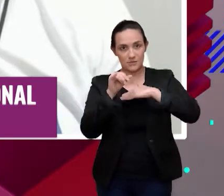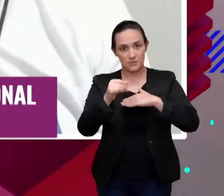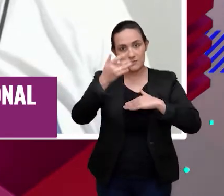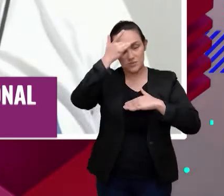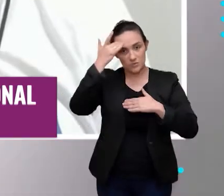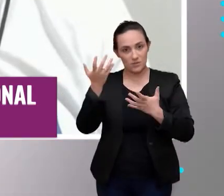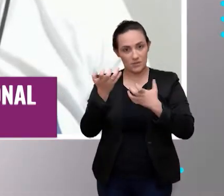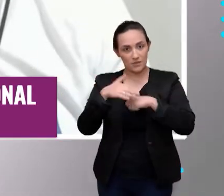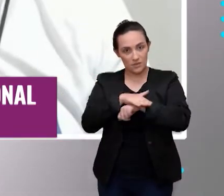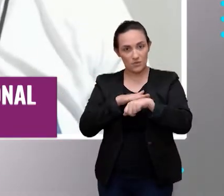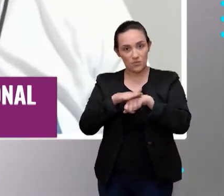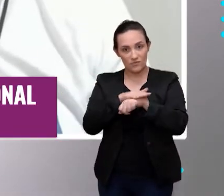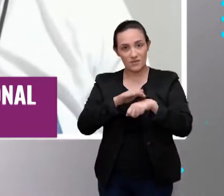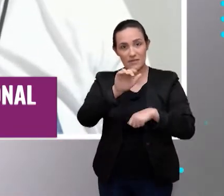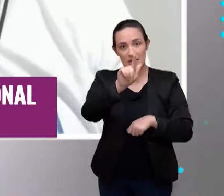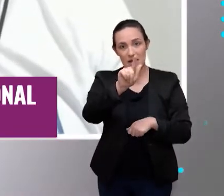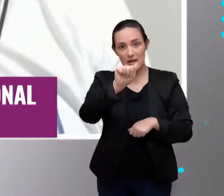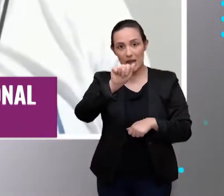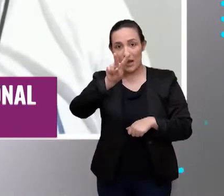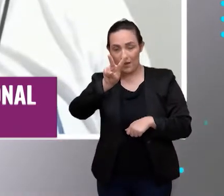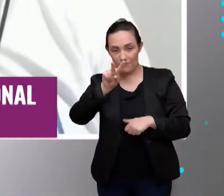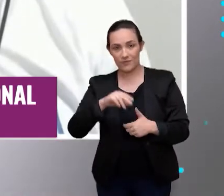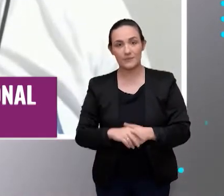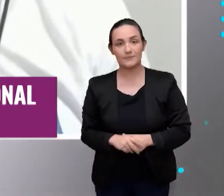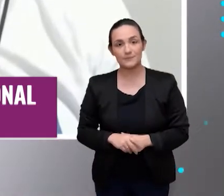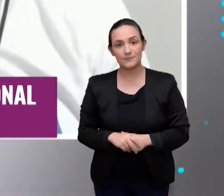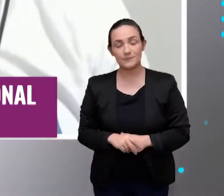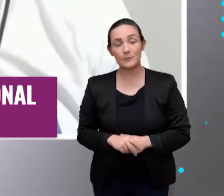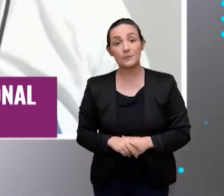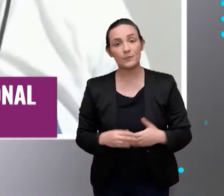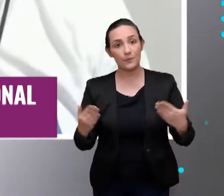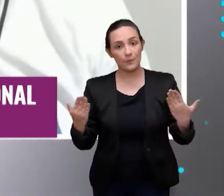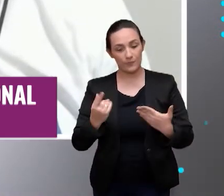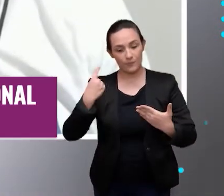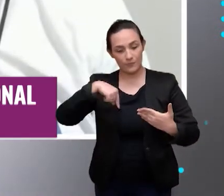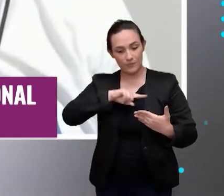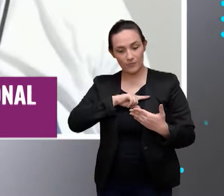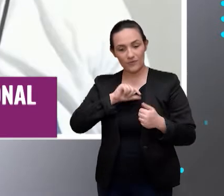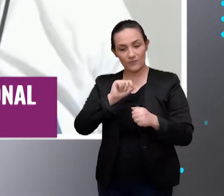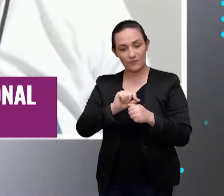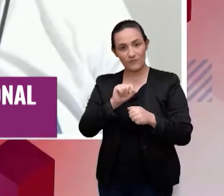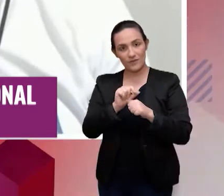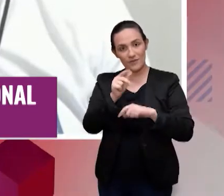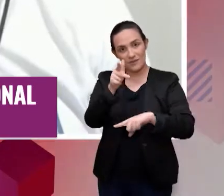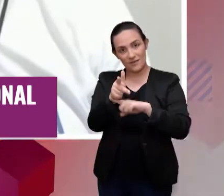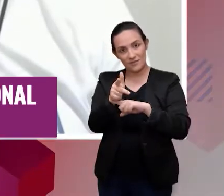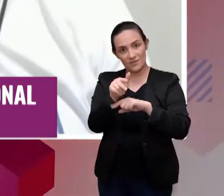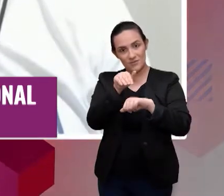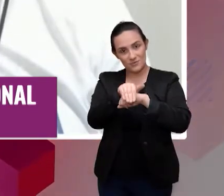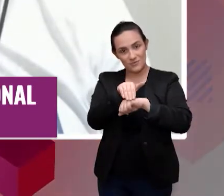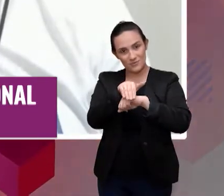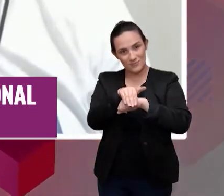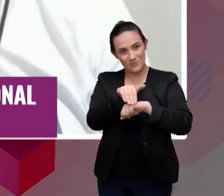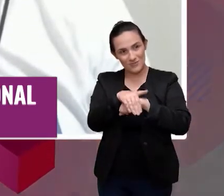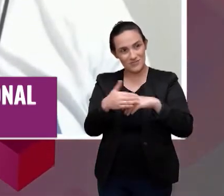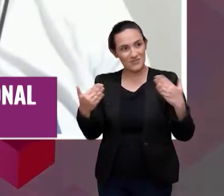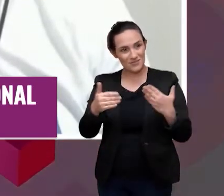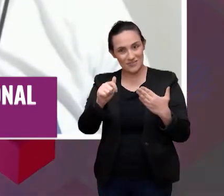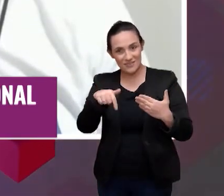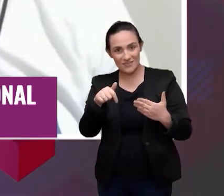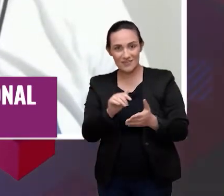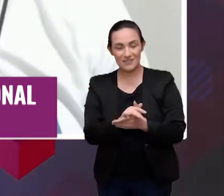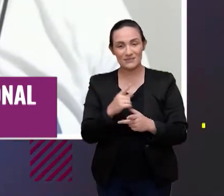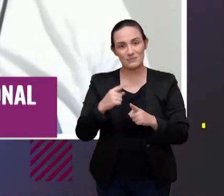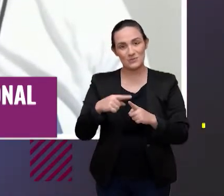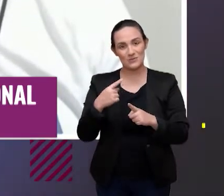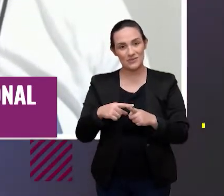o GAV. Nós estamos fazendo uma gravação noturna, né, Gerson? Justamente Sim. por